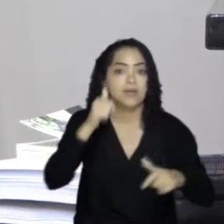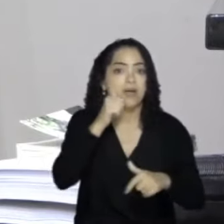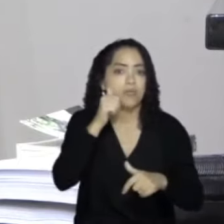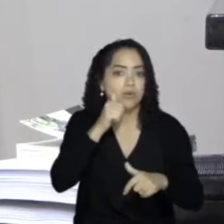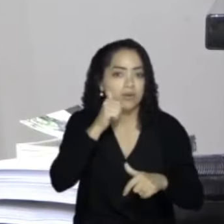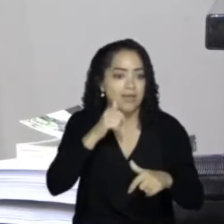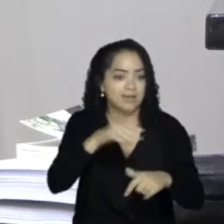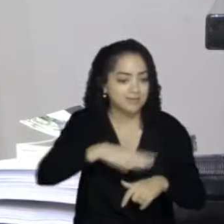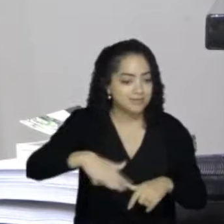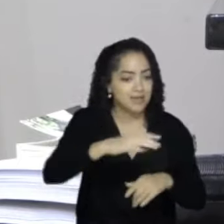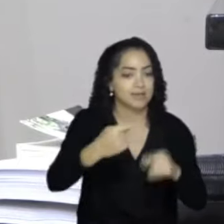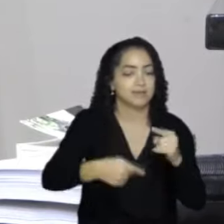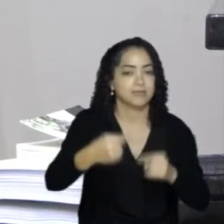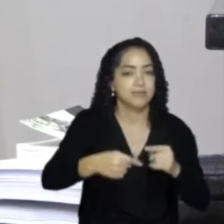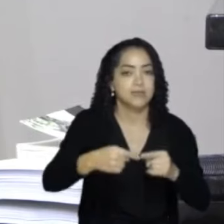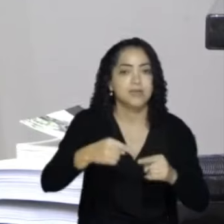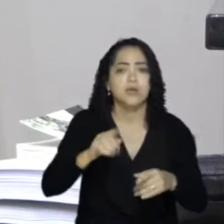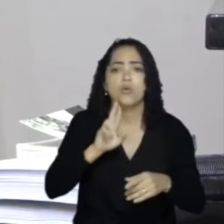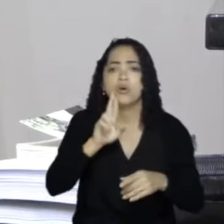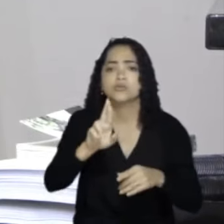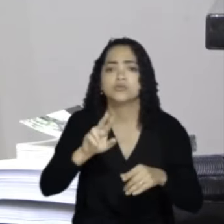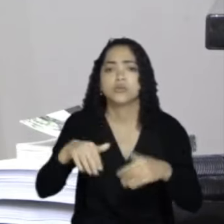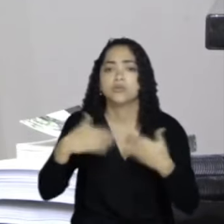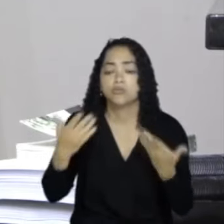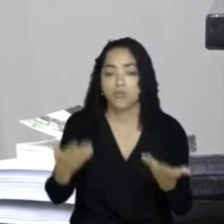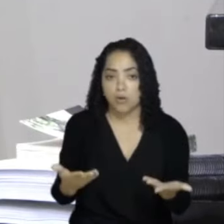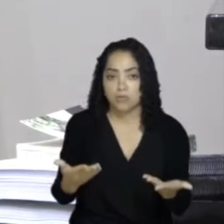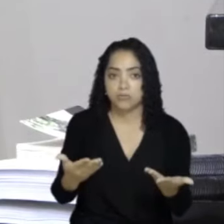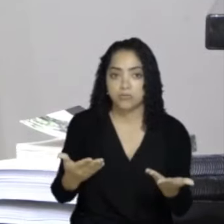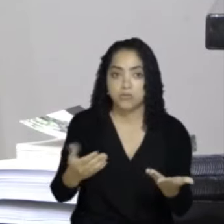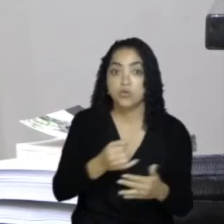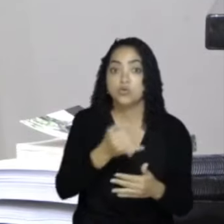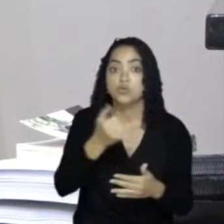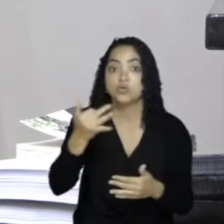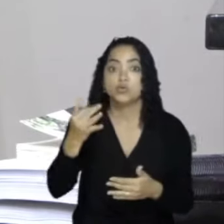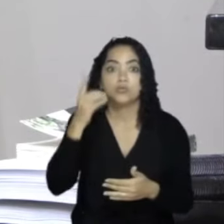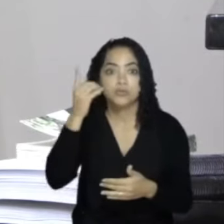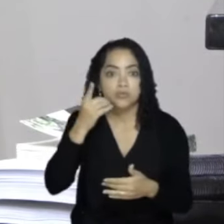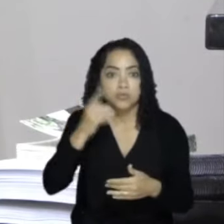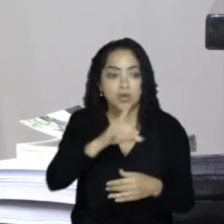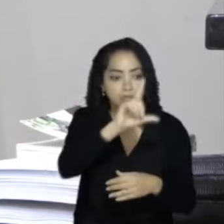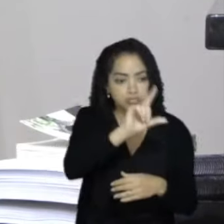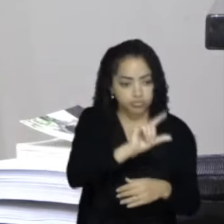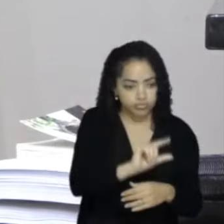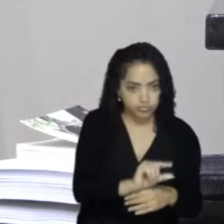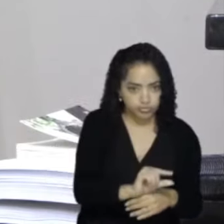foi o resultado 2 anos depois? O número de deputadas da bancada caiu de 4 para 2.